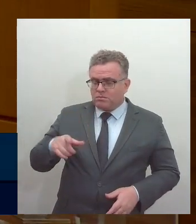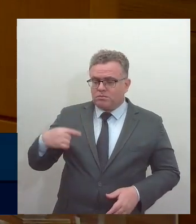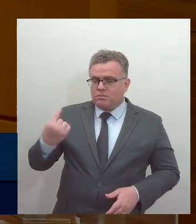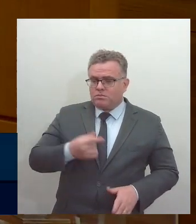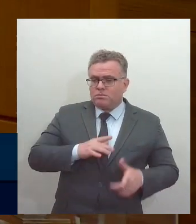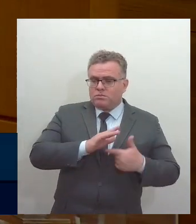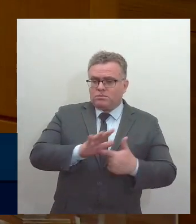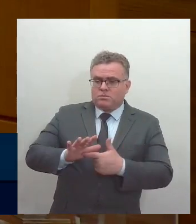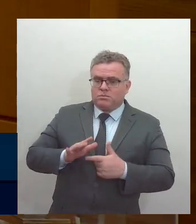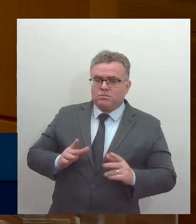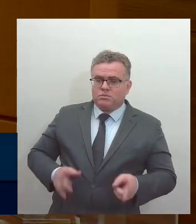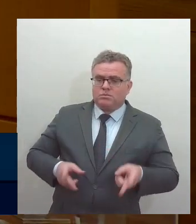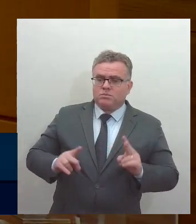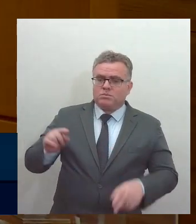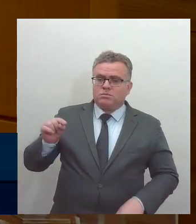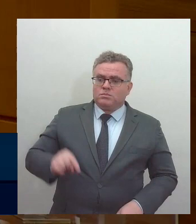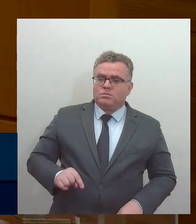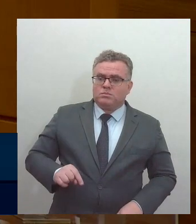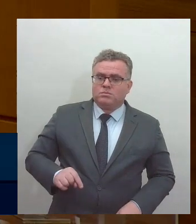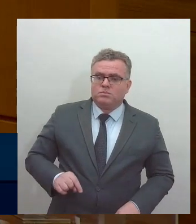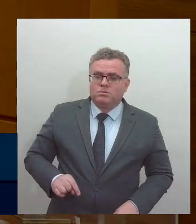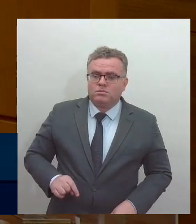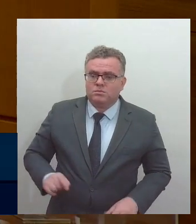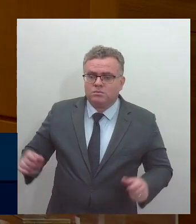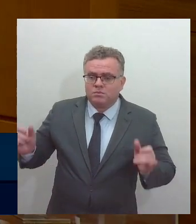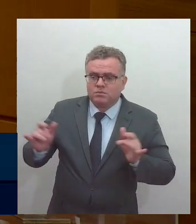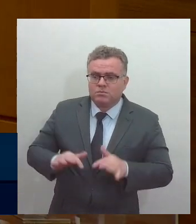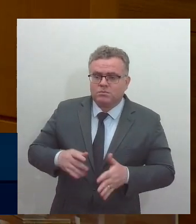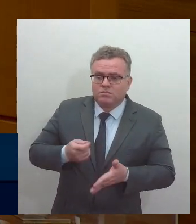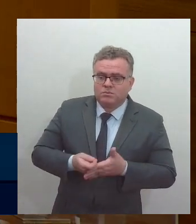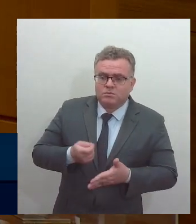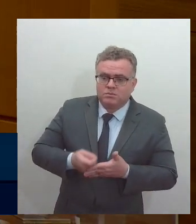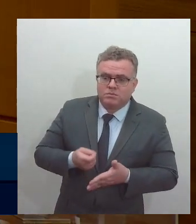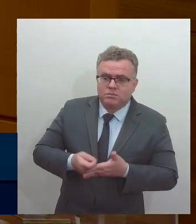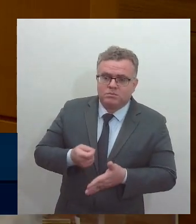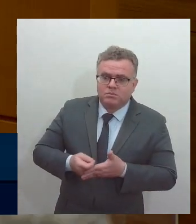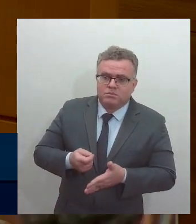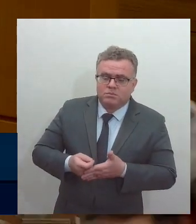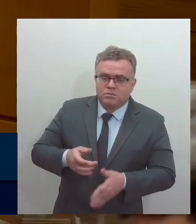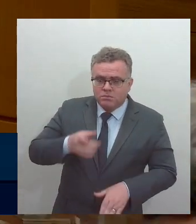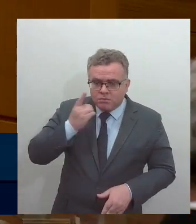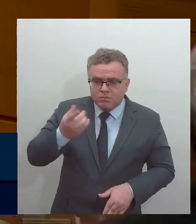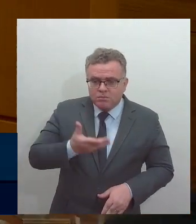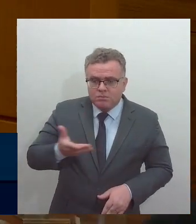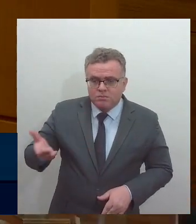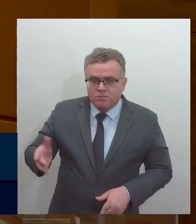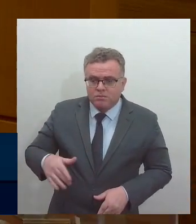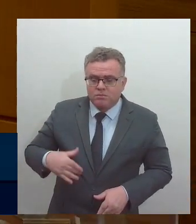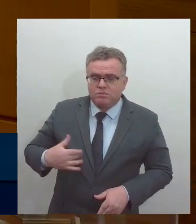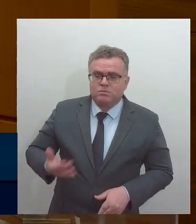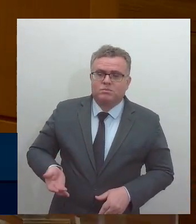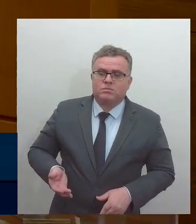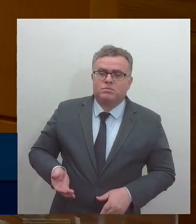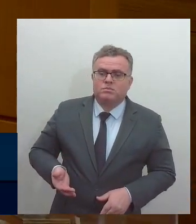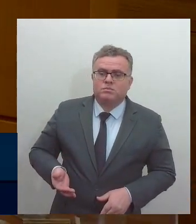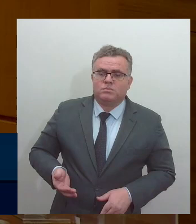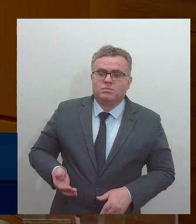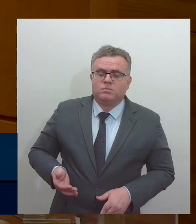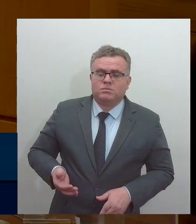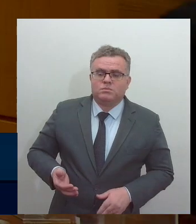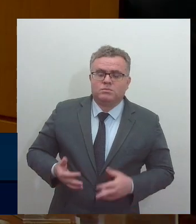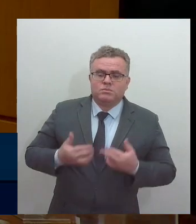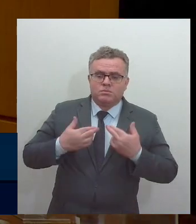sempre ficam cobrando dos parlamentares o que nós conseguimos resolver